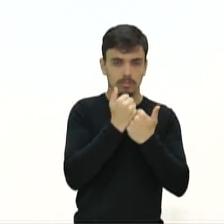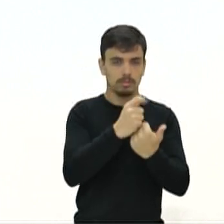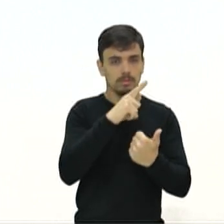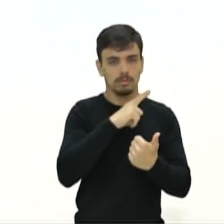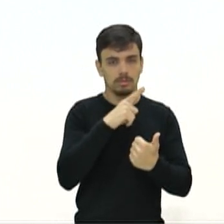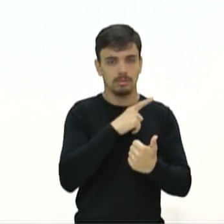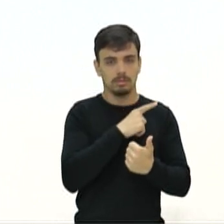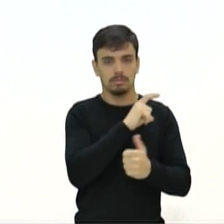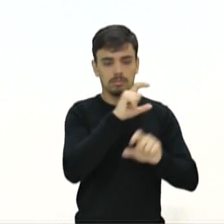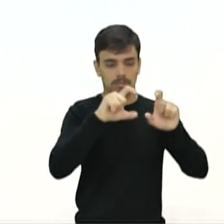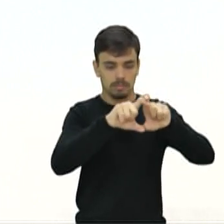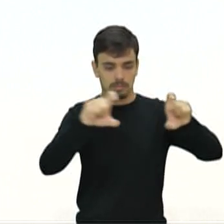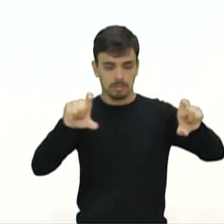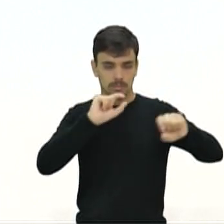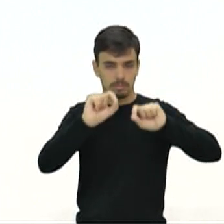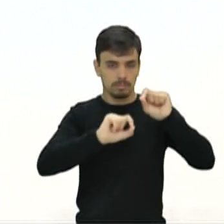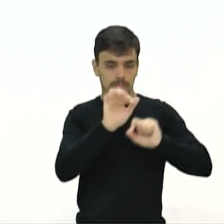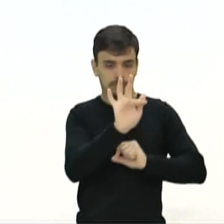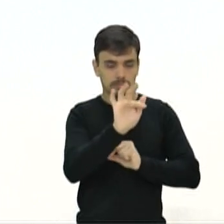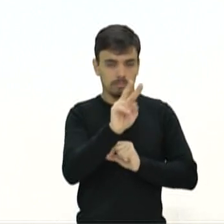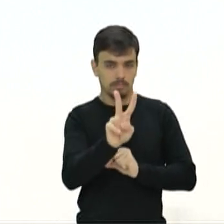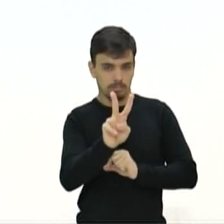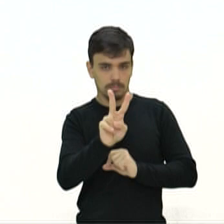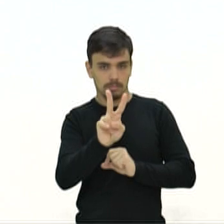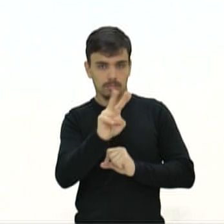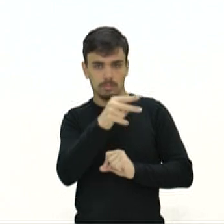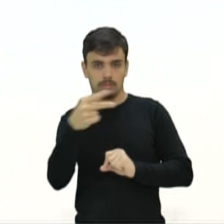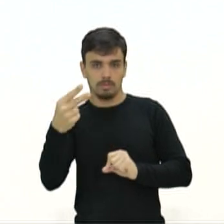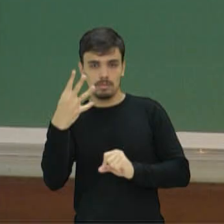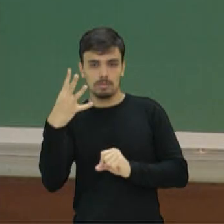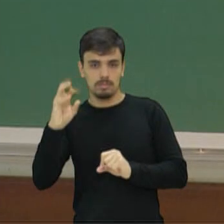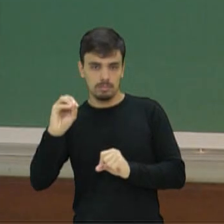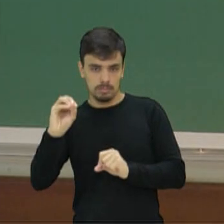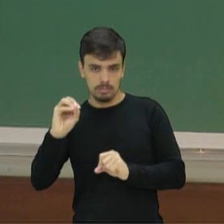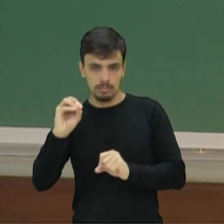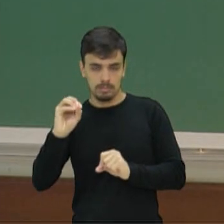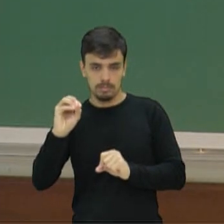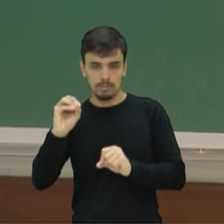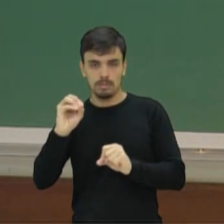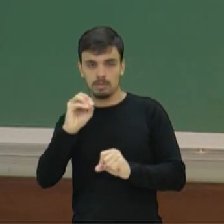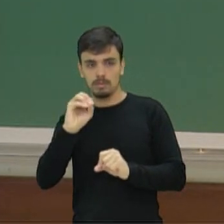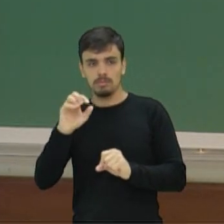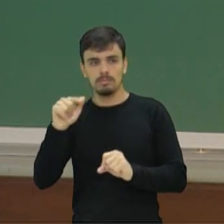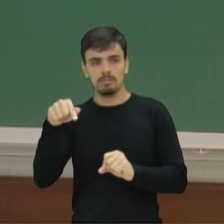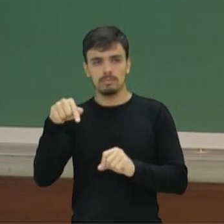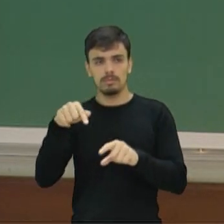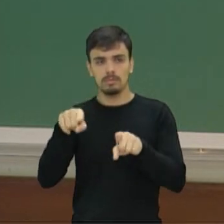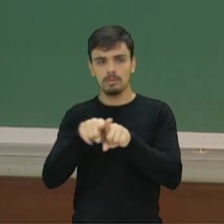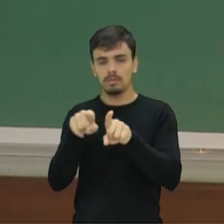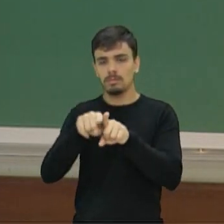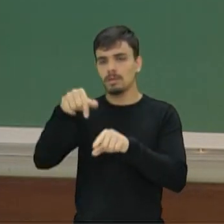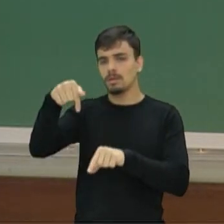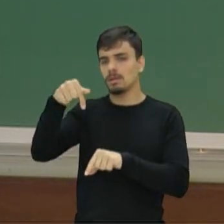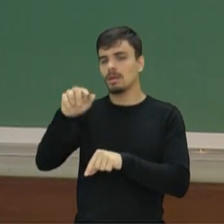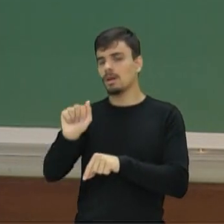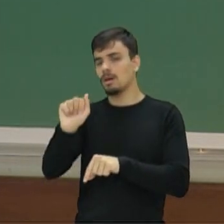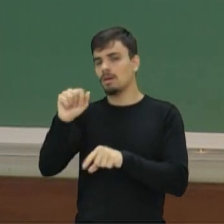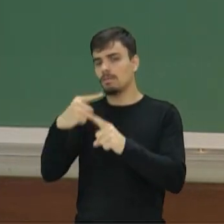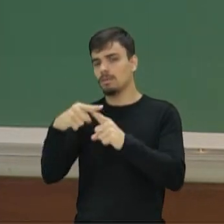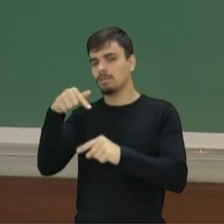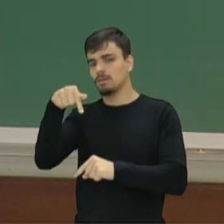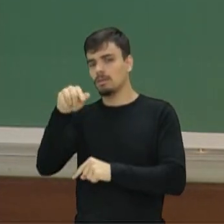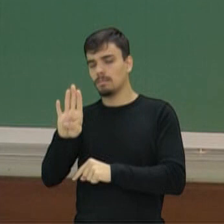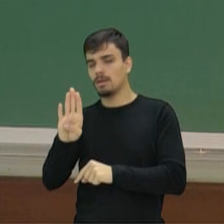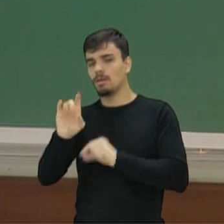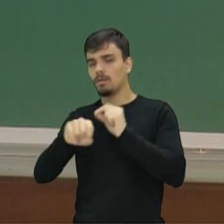seguinte expressão. F2 igual 40 constante QA vezes QB dividido